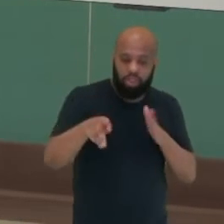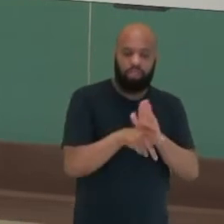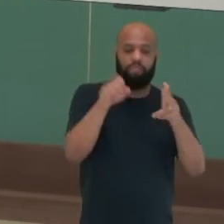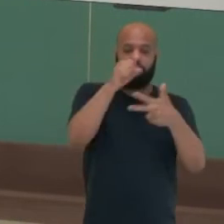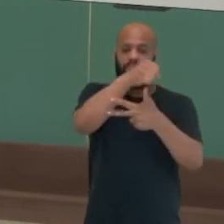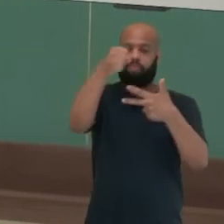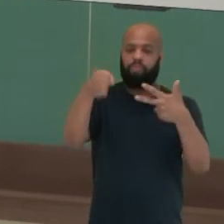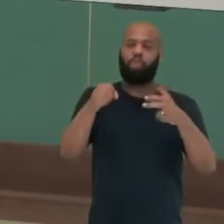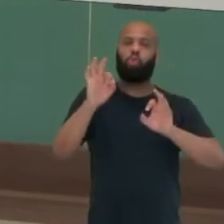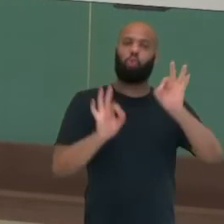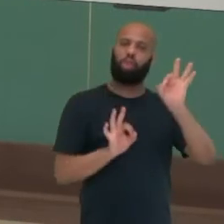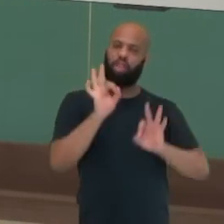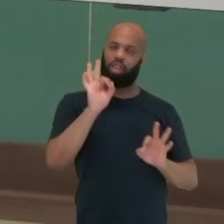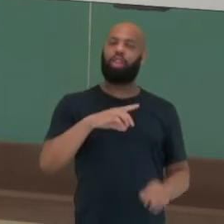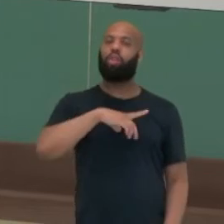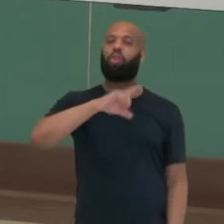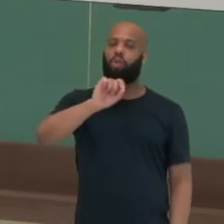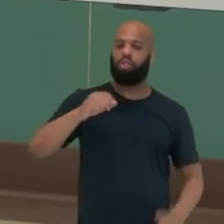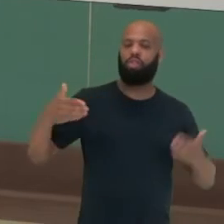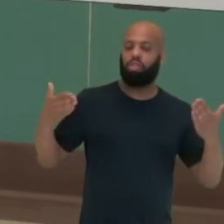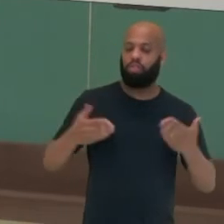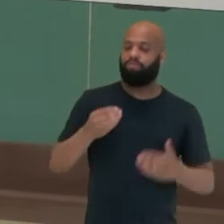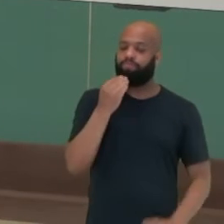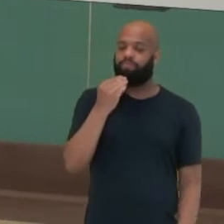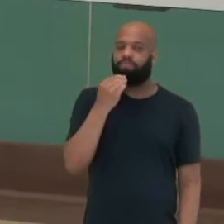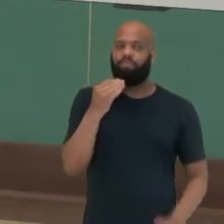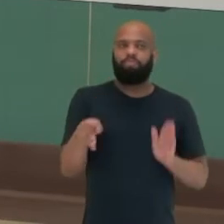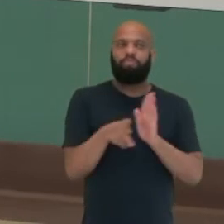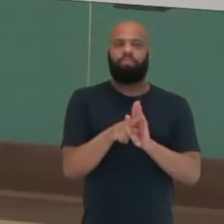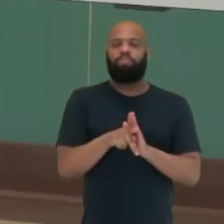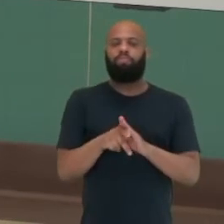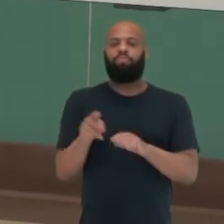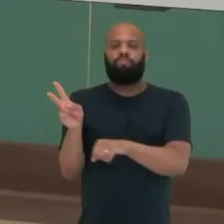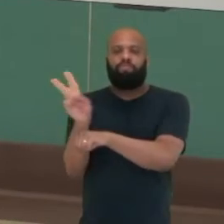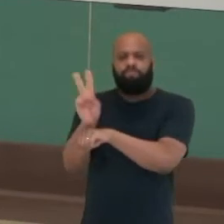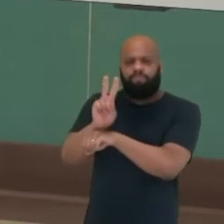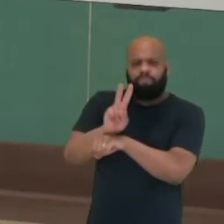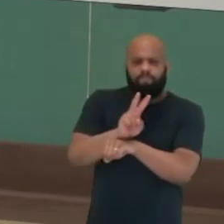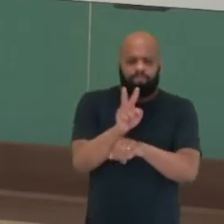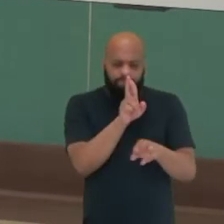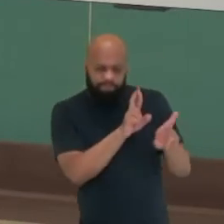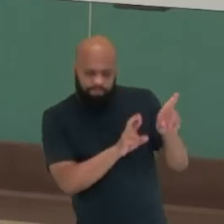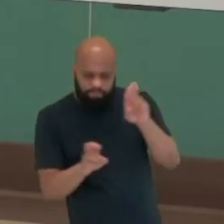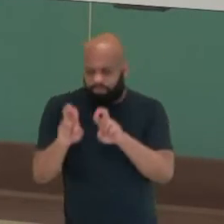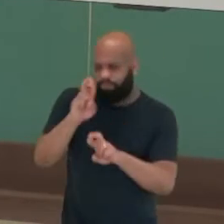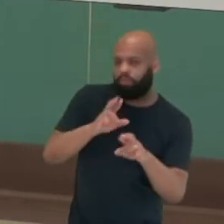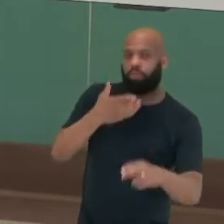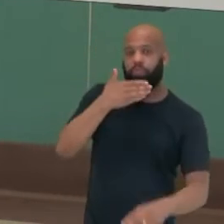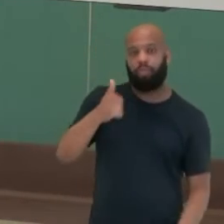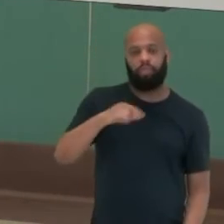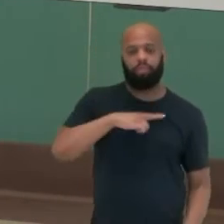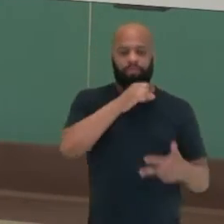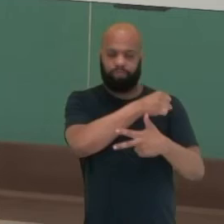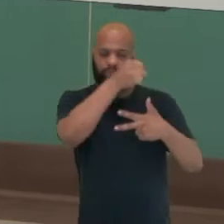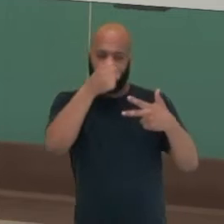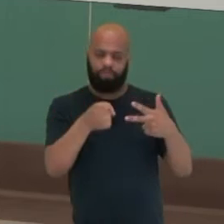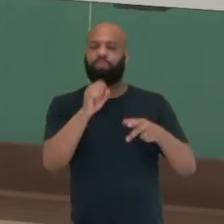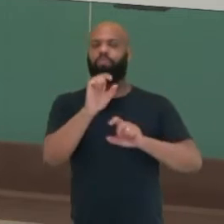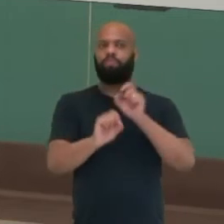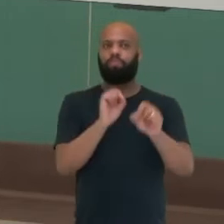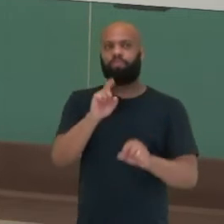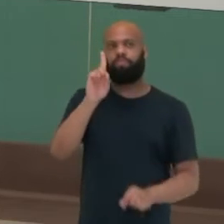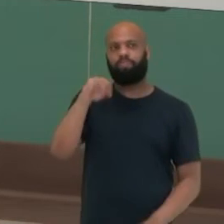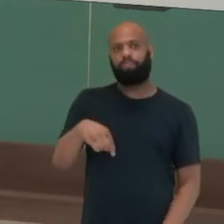dos poderes, a gente tem então a possibilidade de fiscalizar melhor os poderes estabelecidos. Isso é